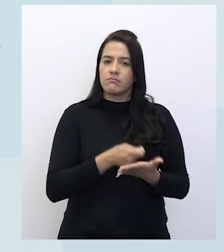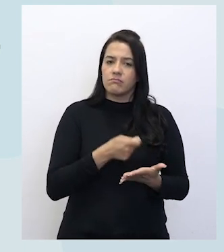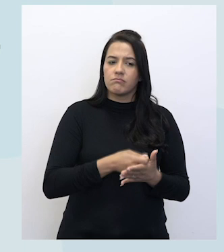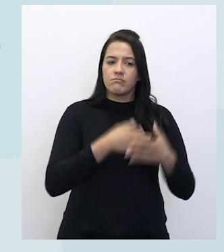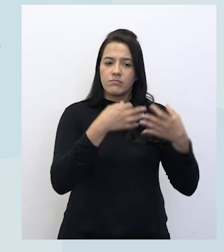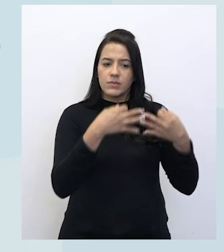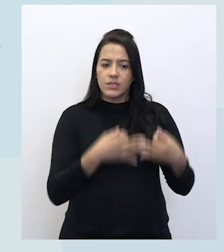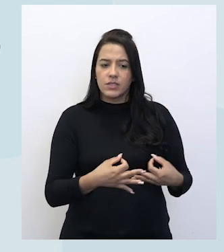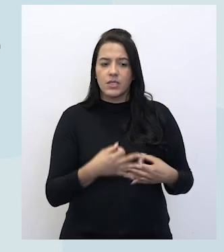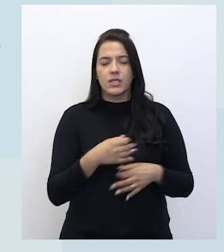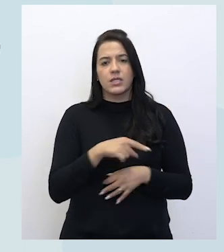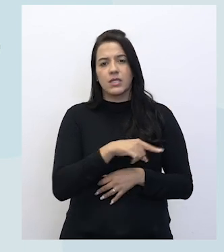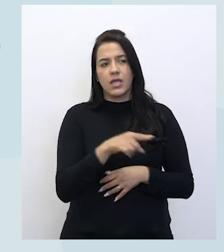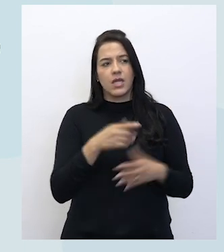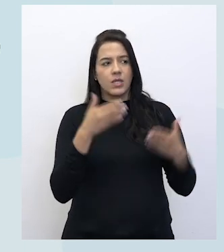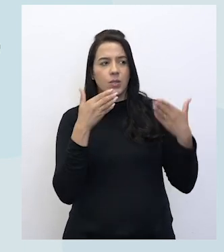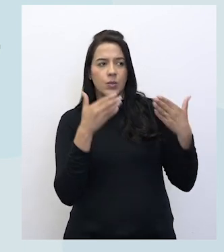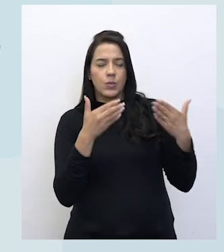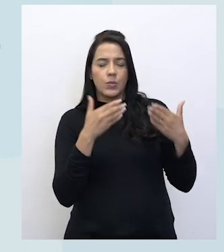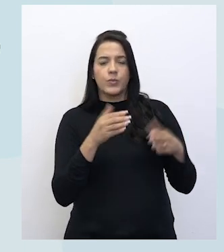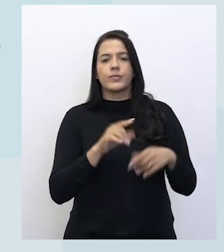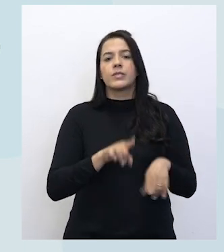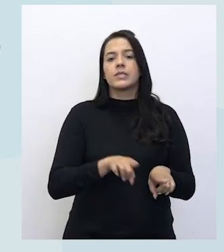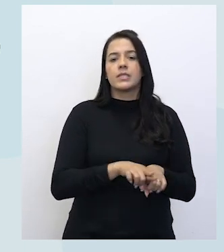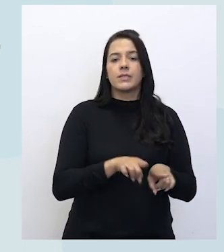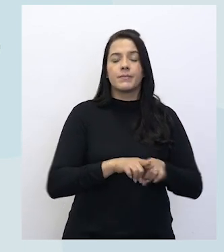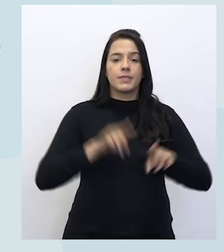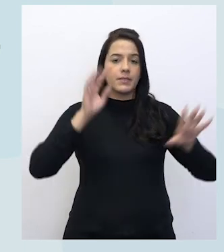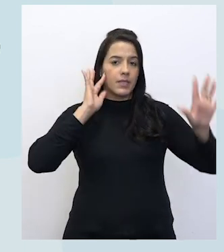da dúvida e da reflexão.